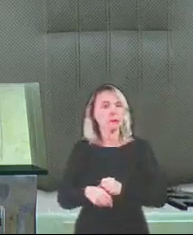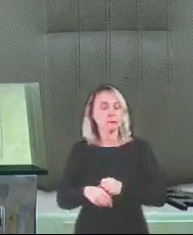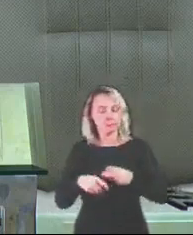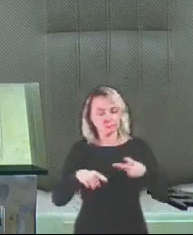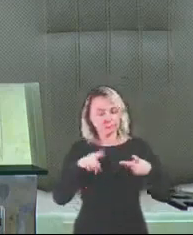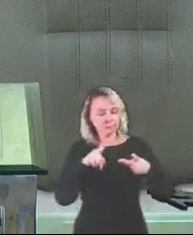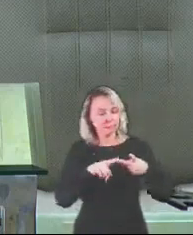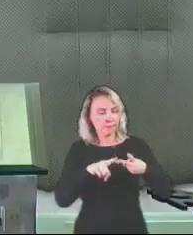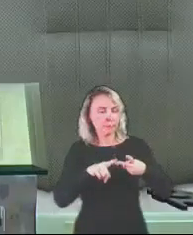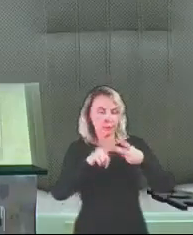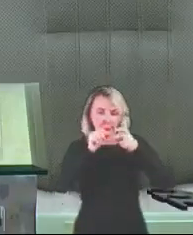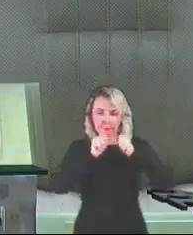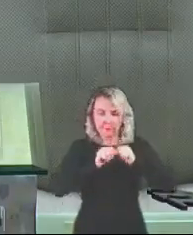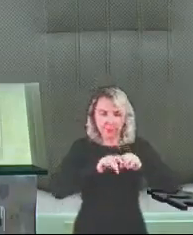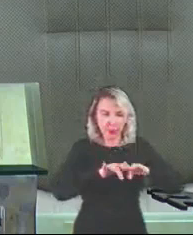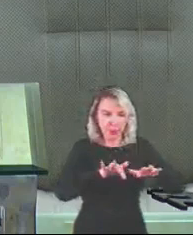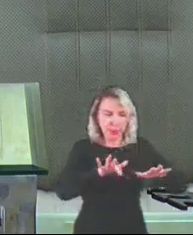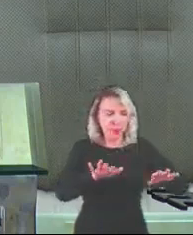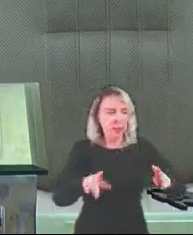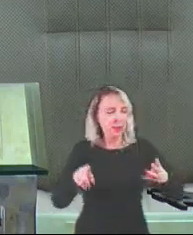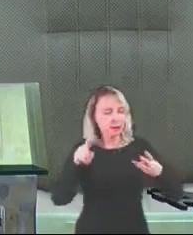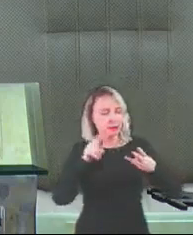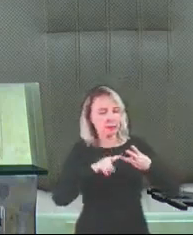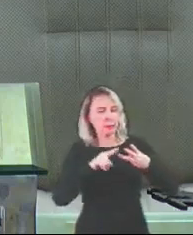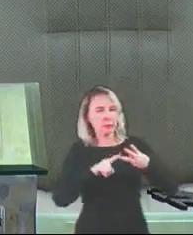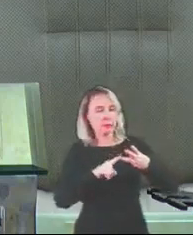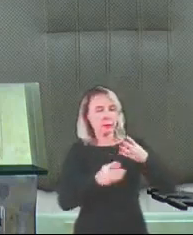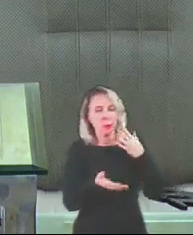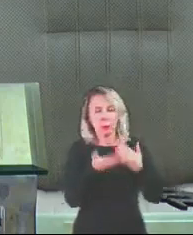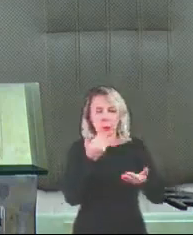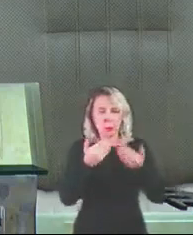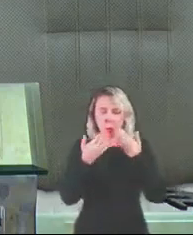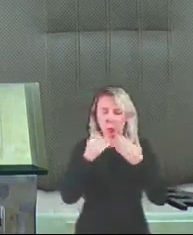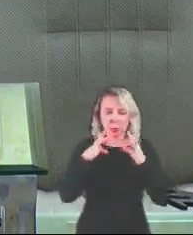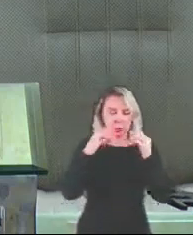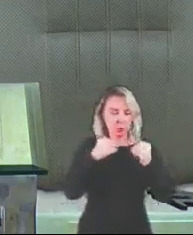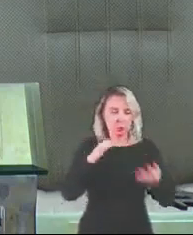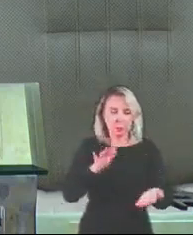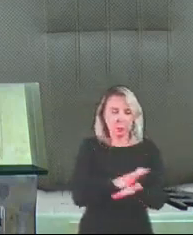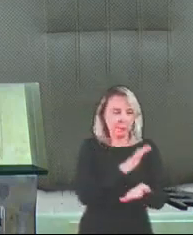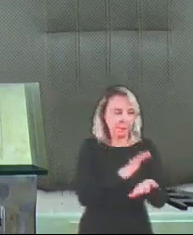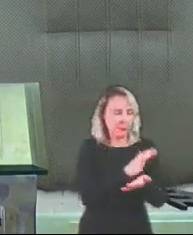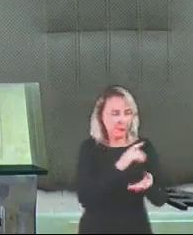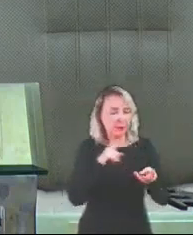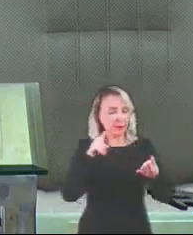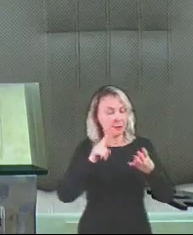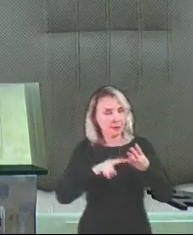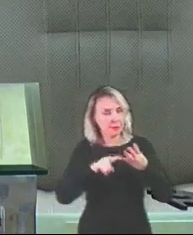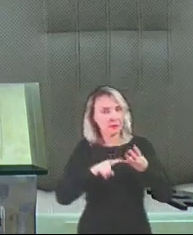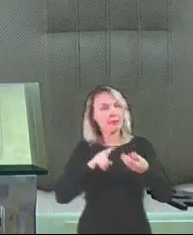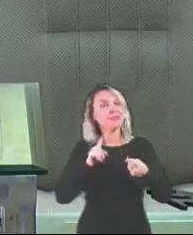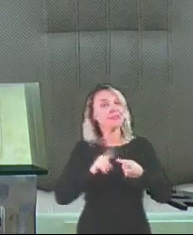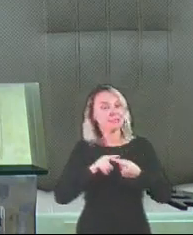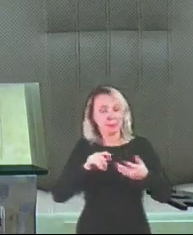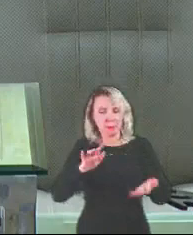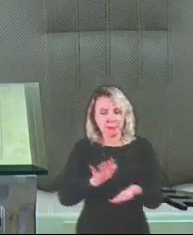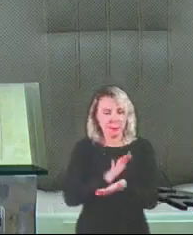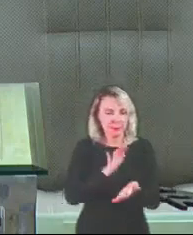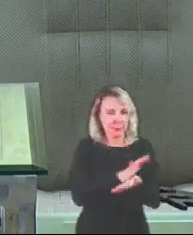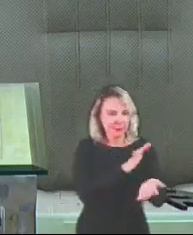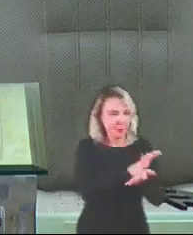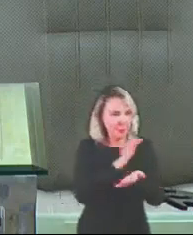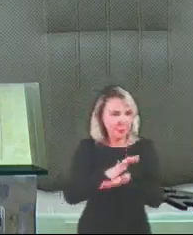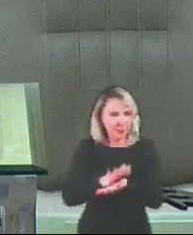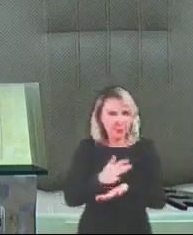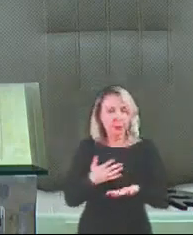gafanhoto devorador e do gafanhoto destruidor. Isto